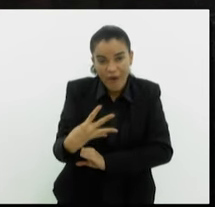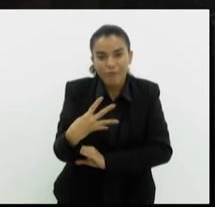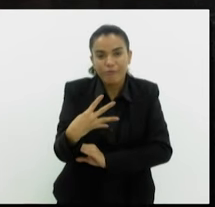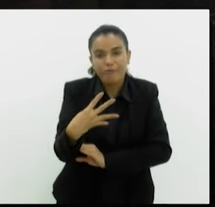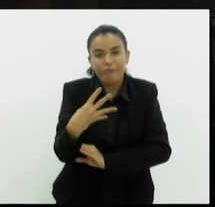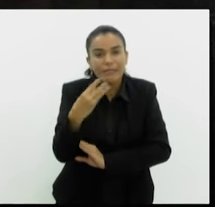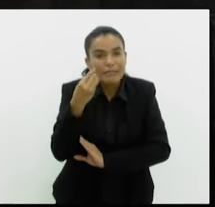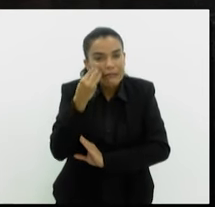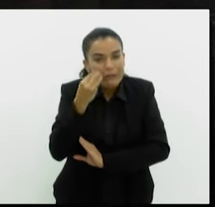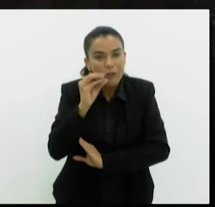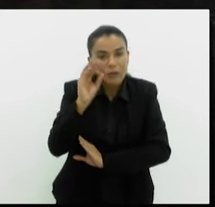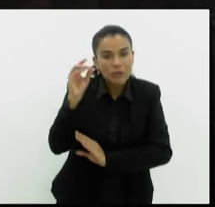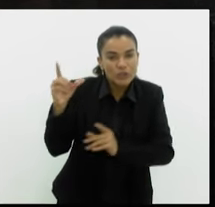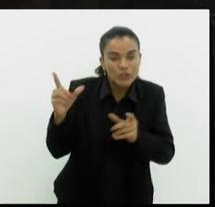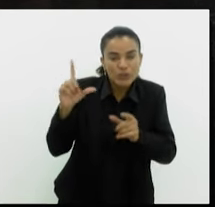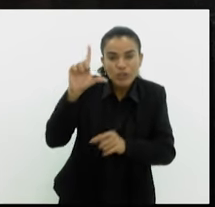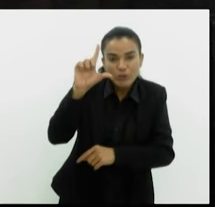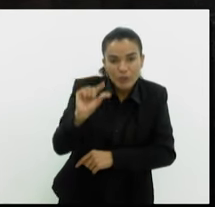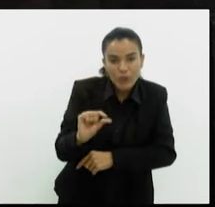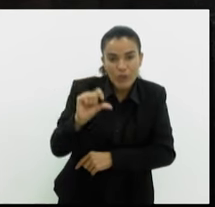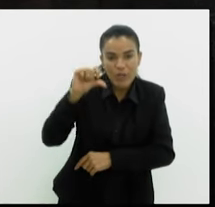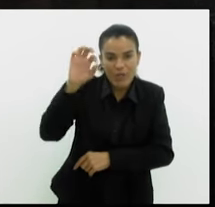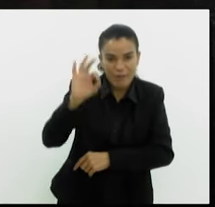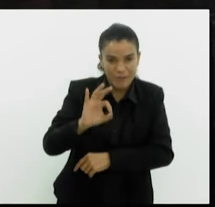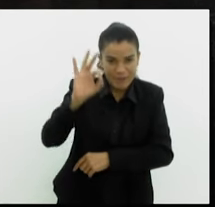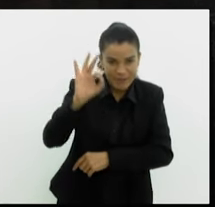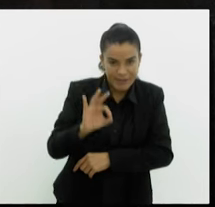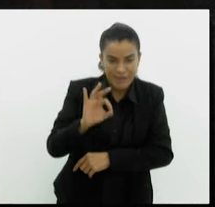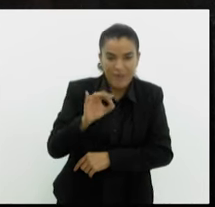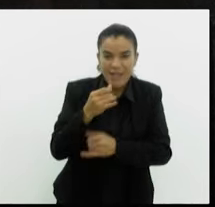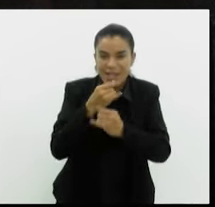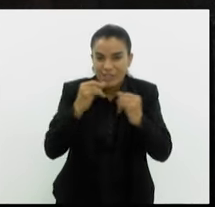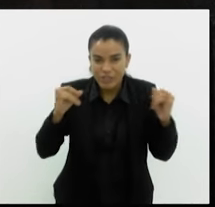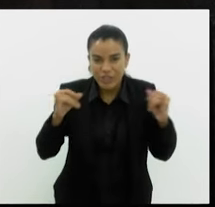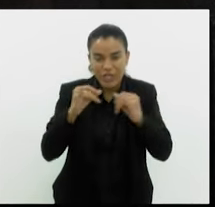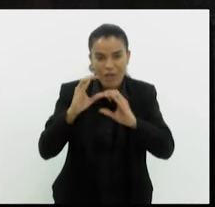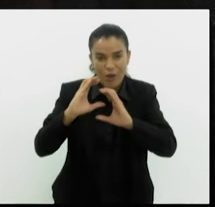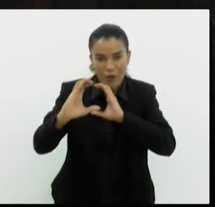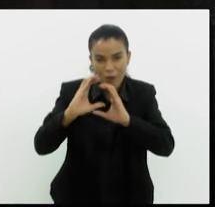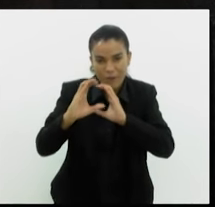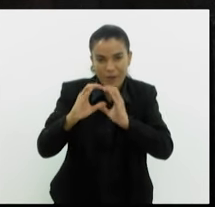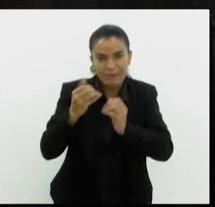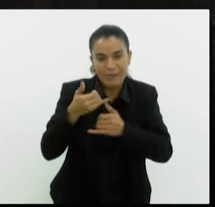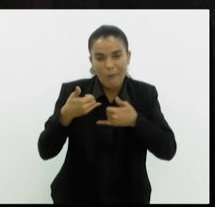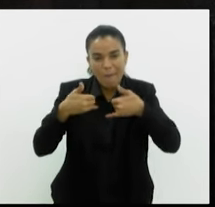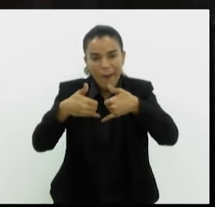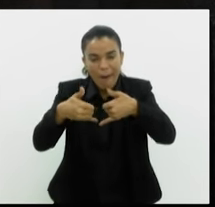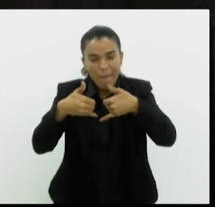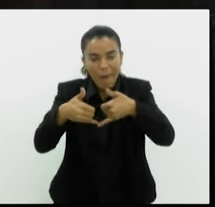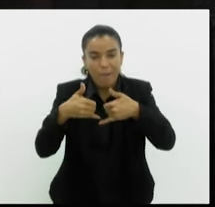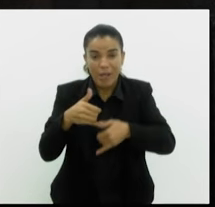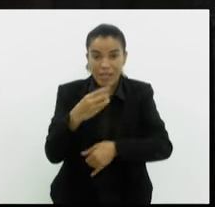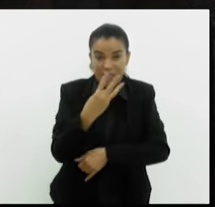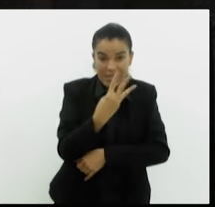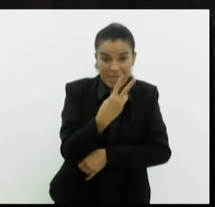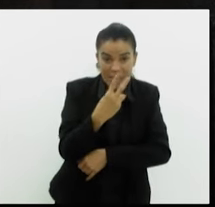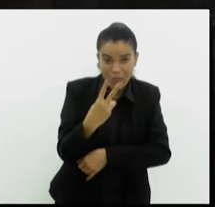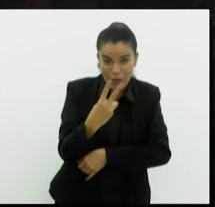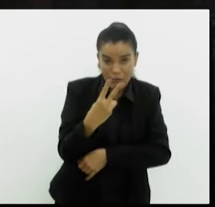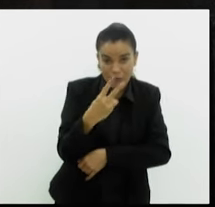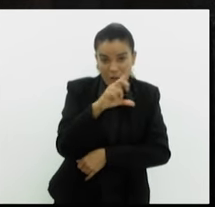reduziu a alíquota de combustível, energia, telecomunicações, de 32%